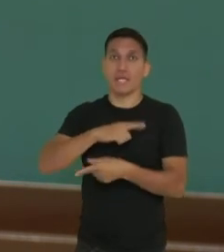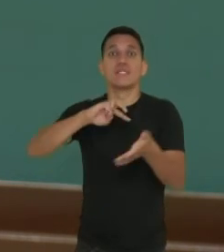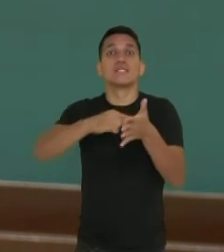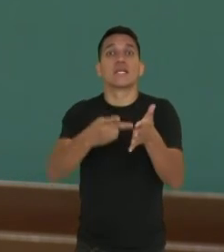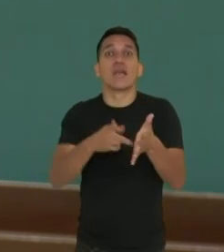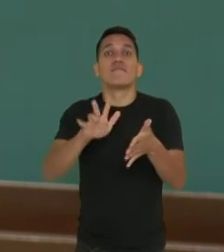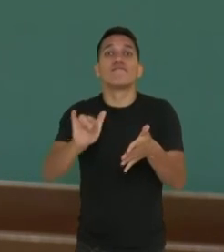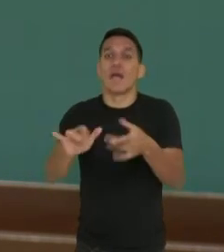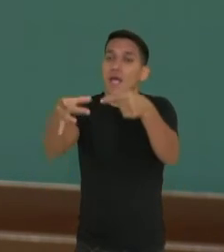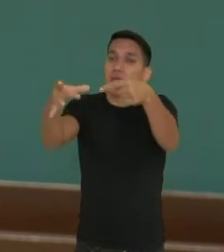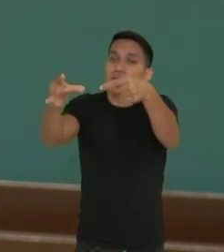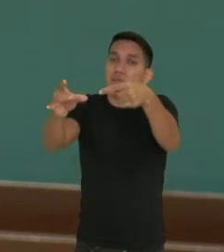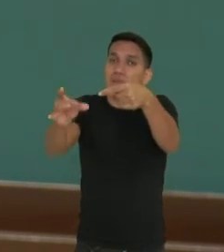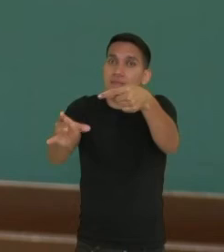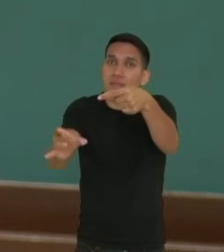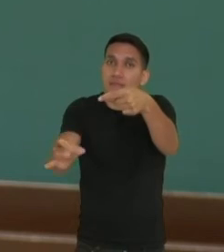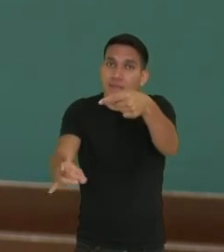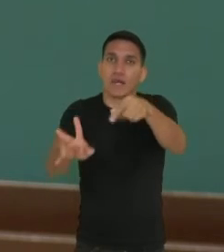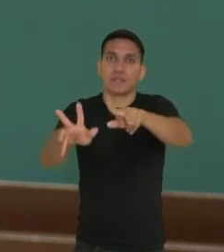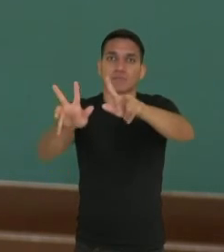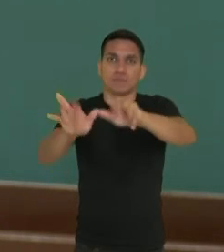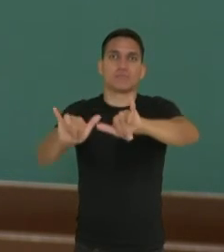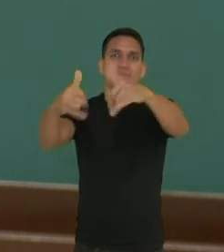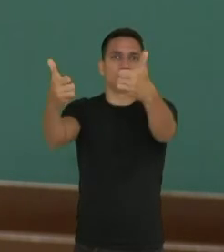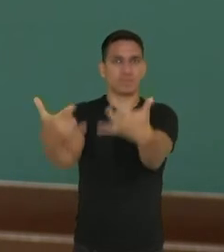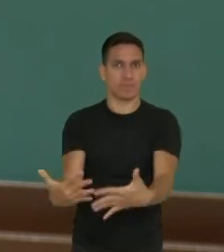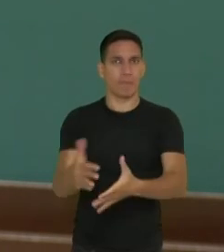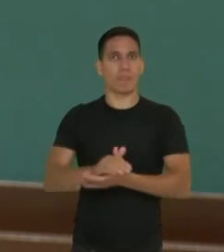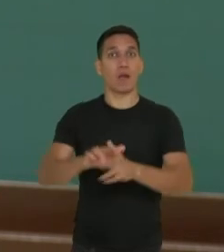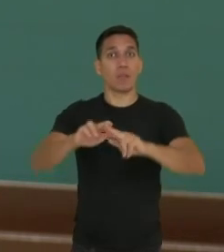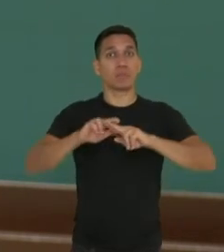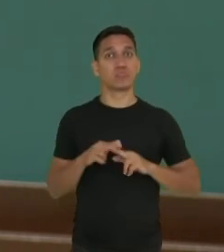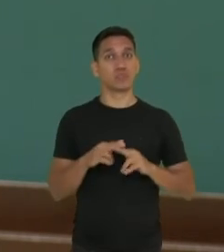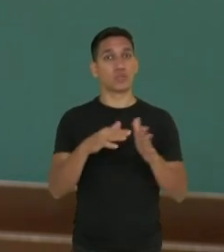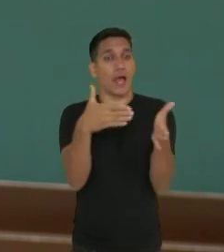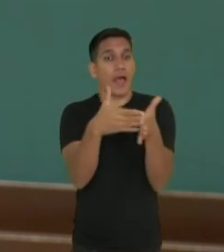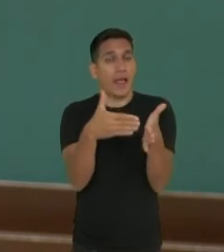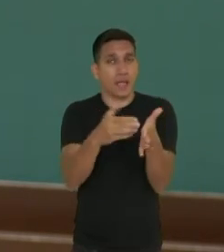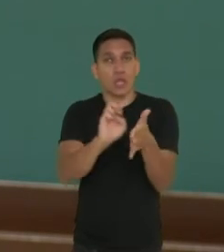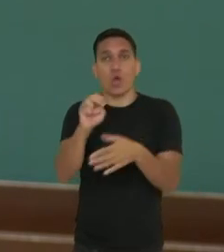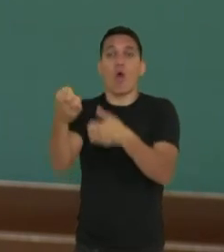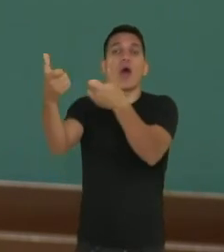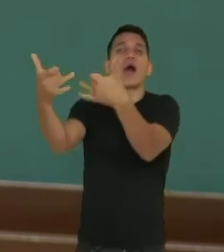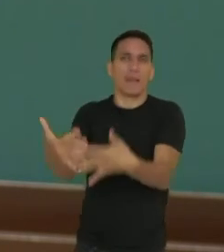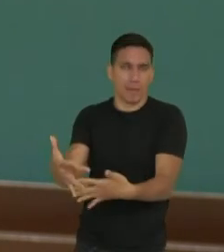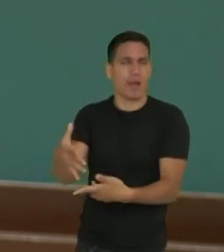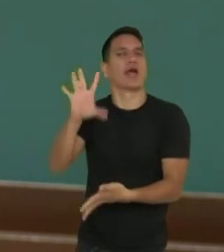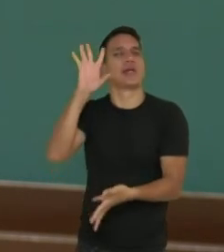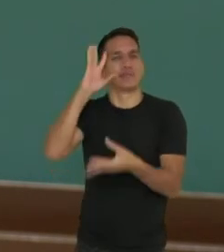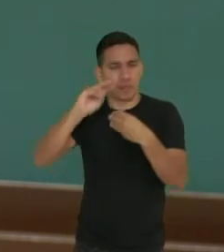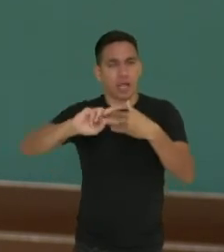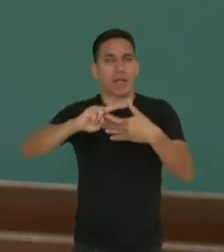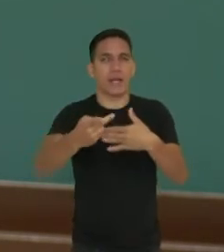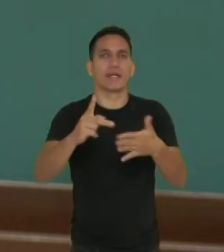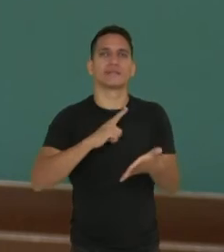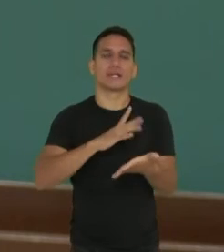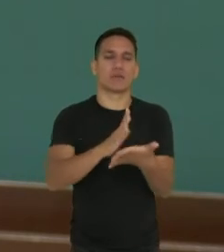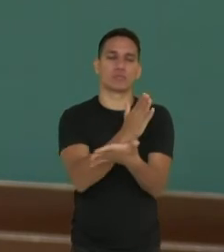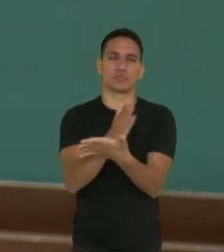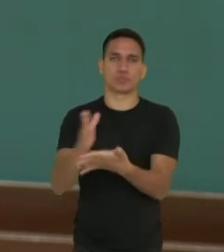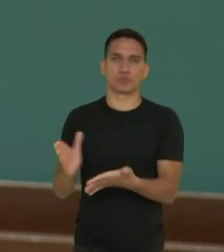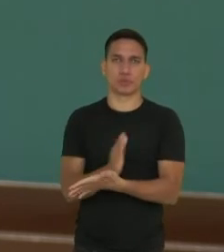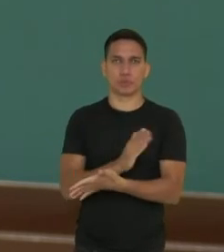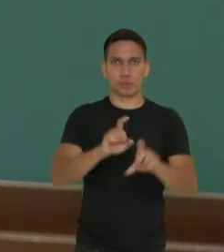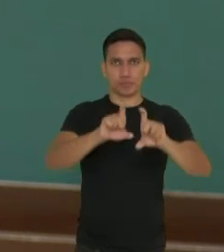amplo, aparece entre vírgulas. Restritiva e explicativa, consequentemente, a classificação dessas orações,